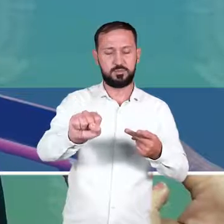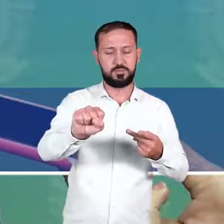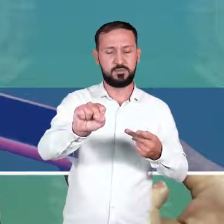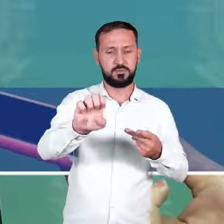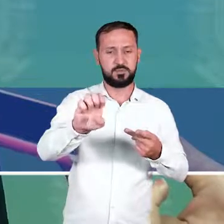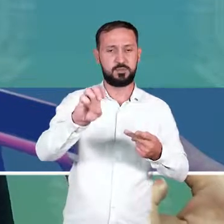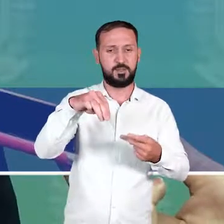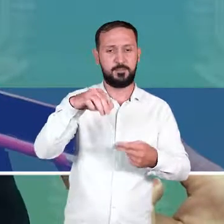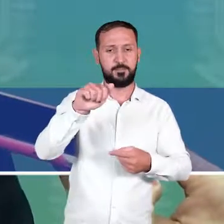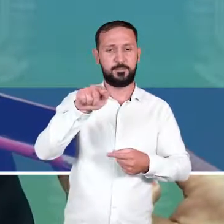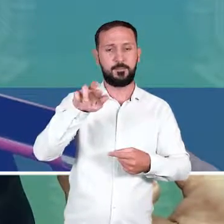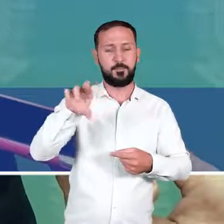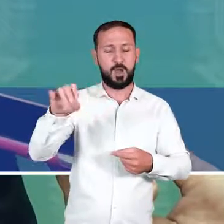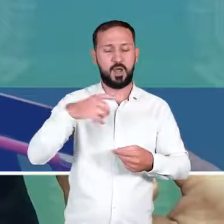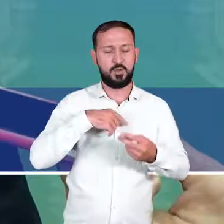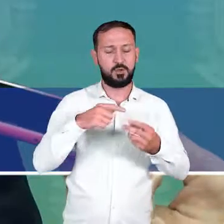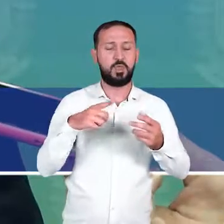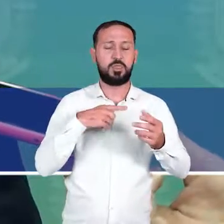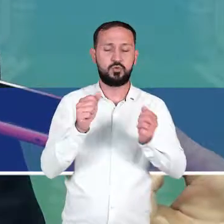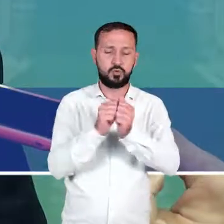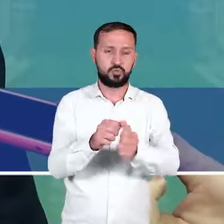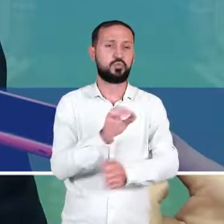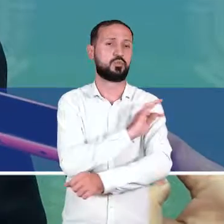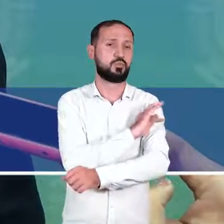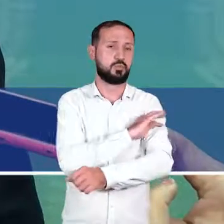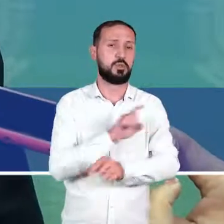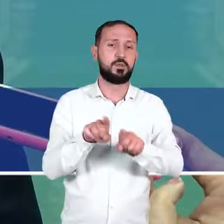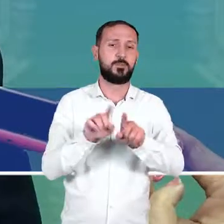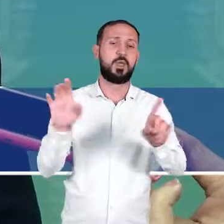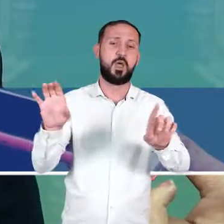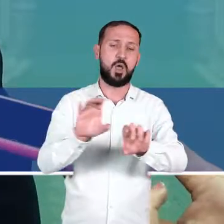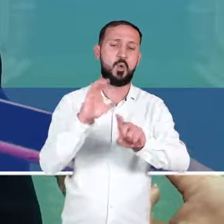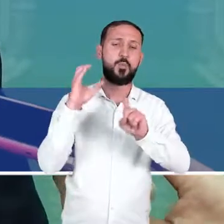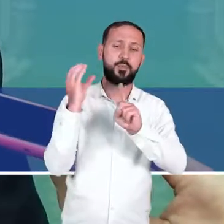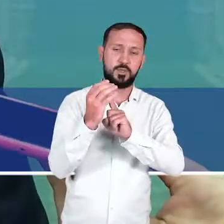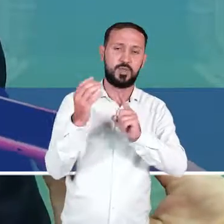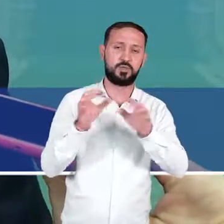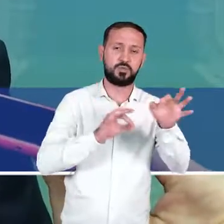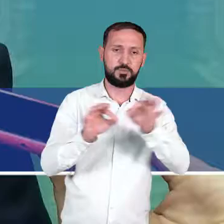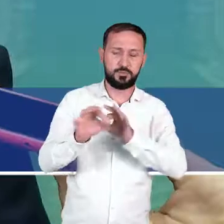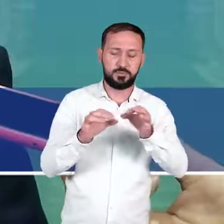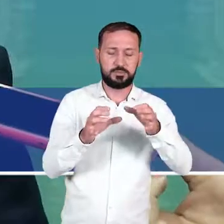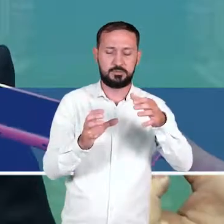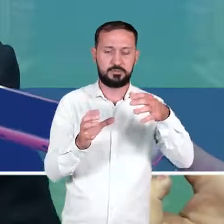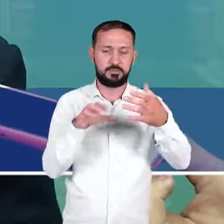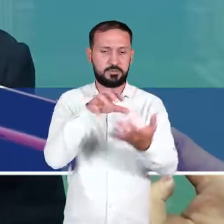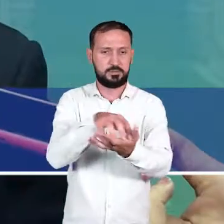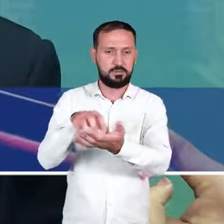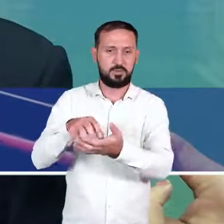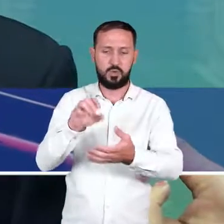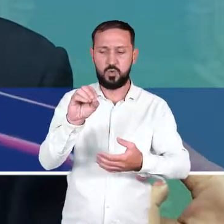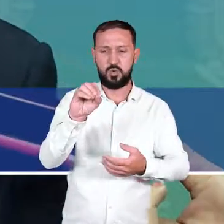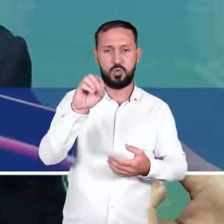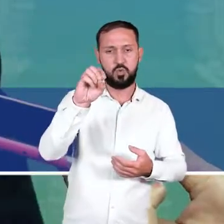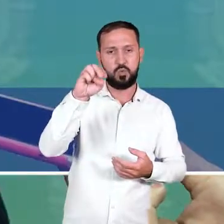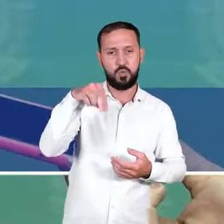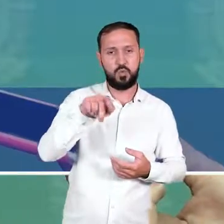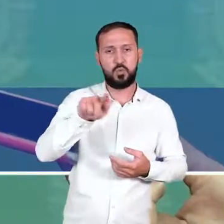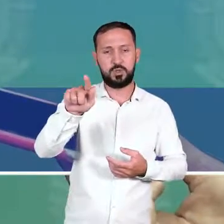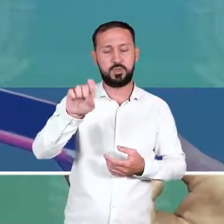públicas, mas possui uns técnicos, também a comunidade organizada, né, várias